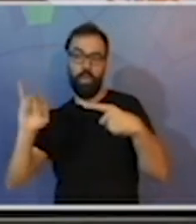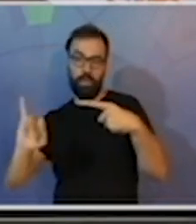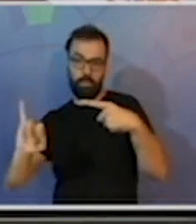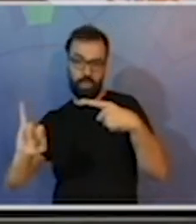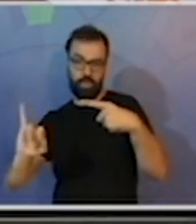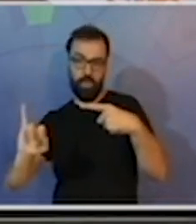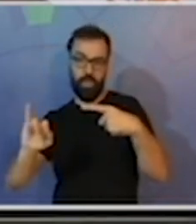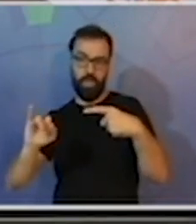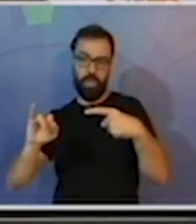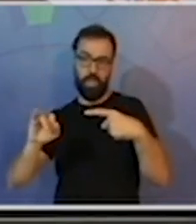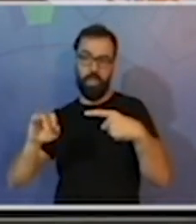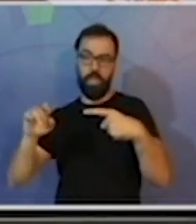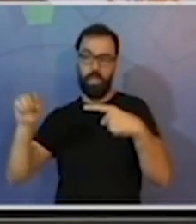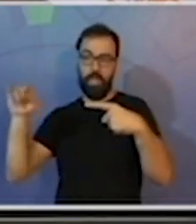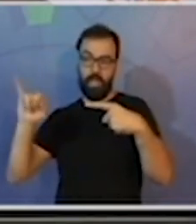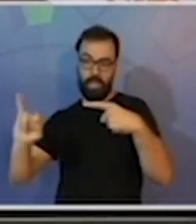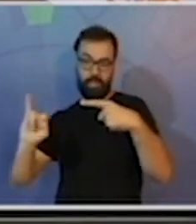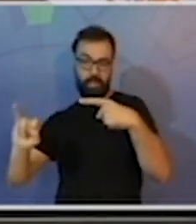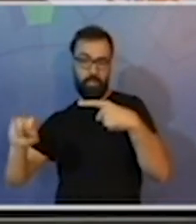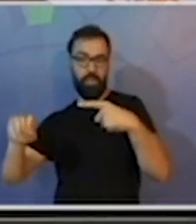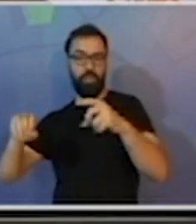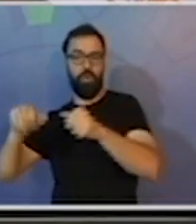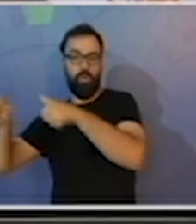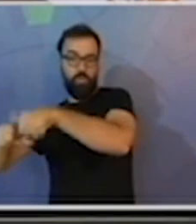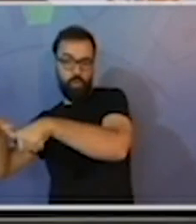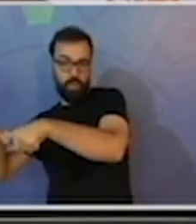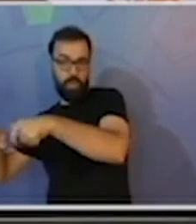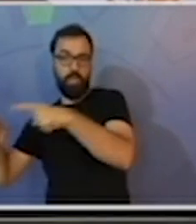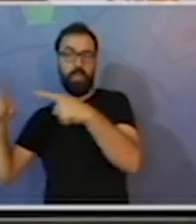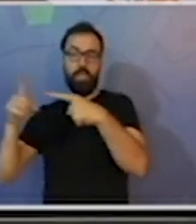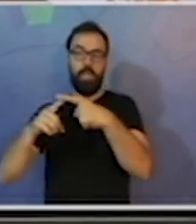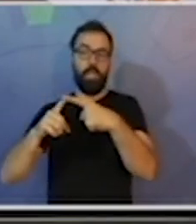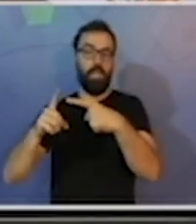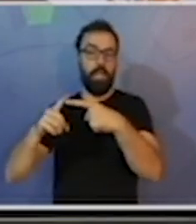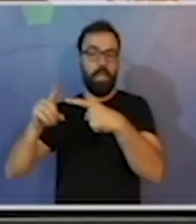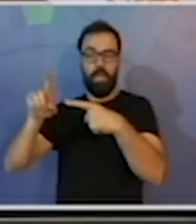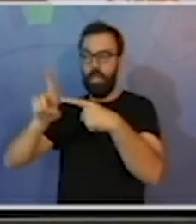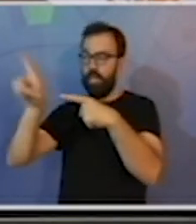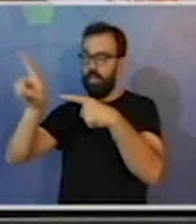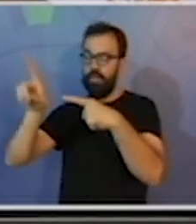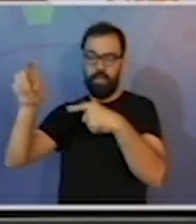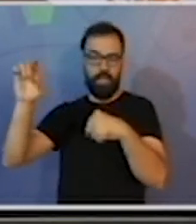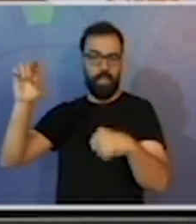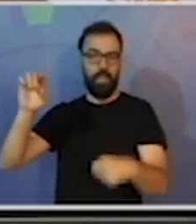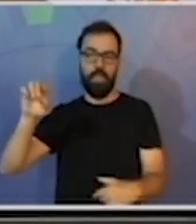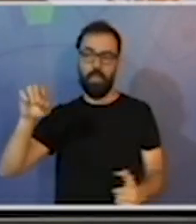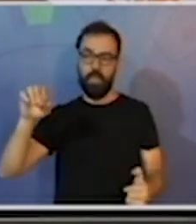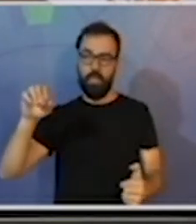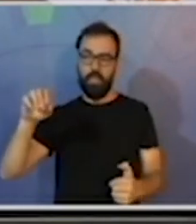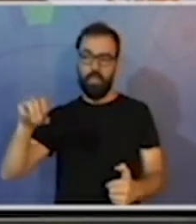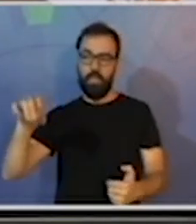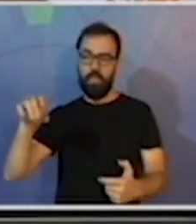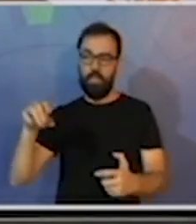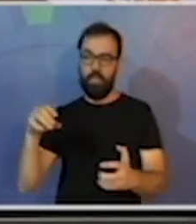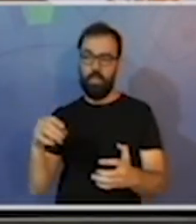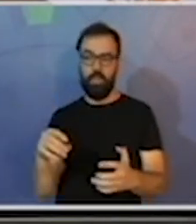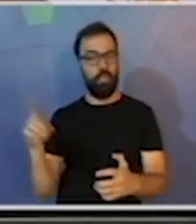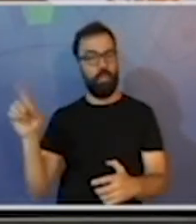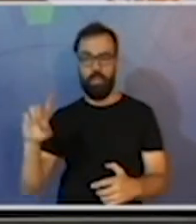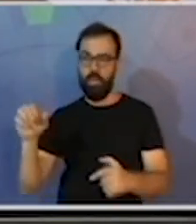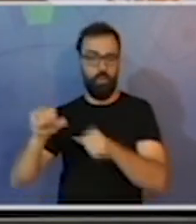todas as pessoas gramaticais e o gerúndio uma forma terminada em n de